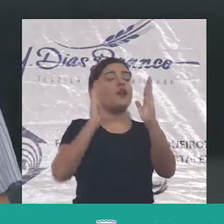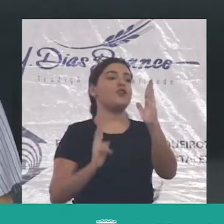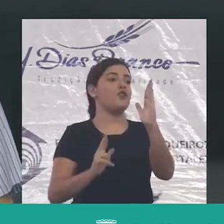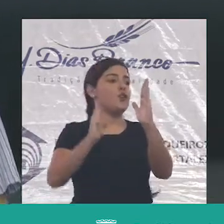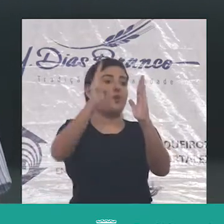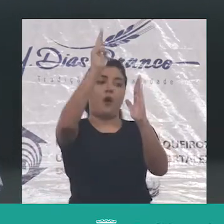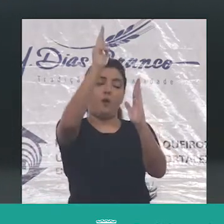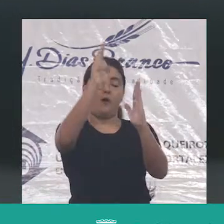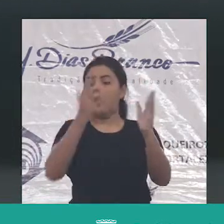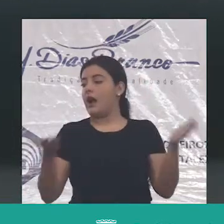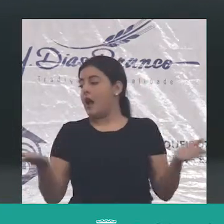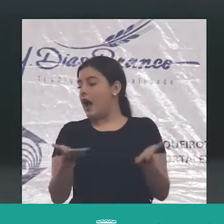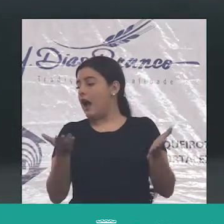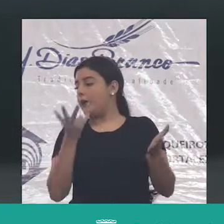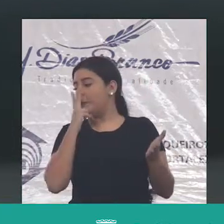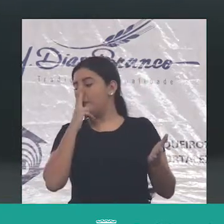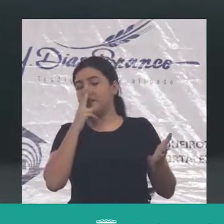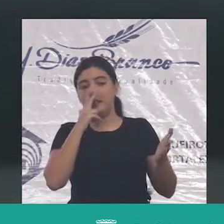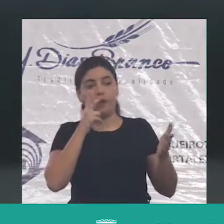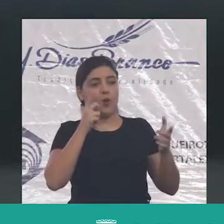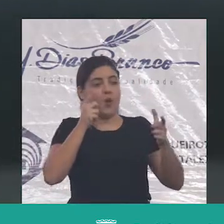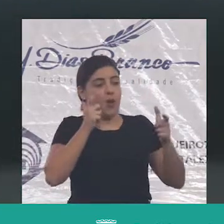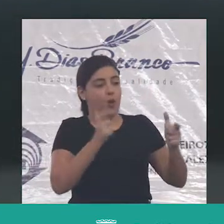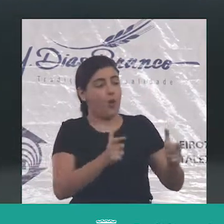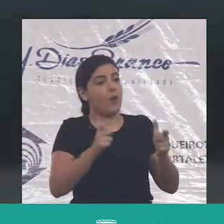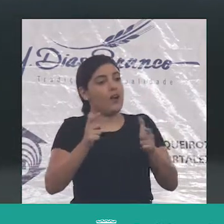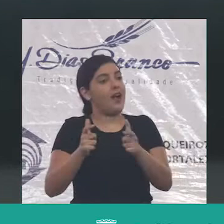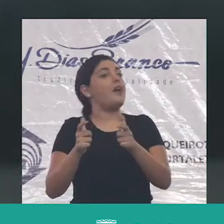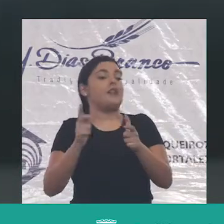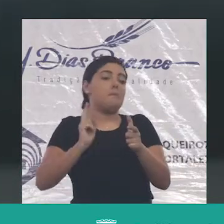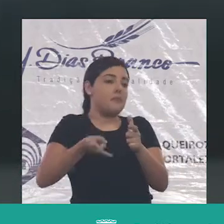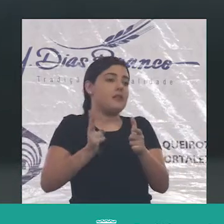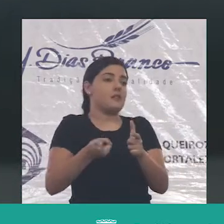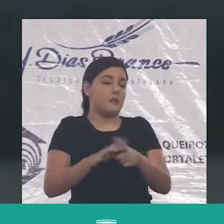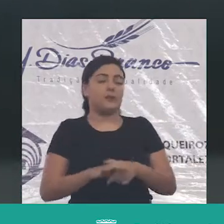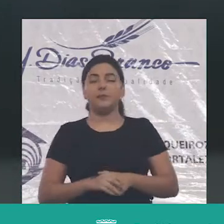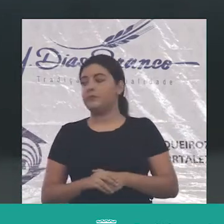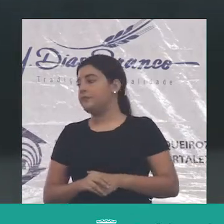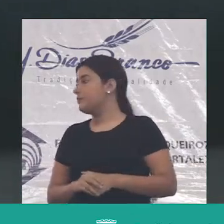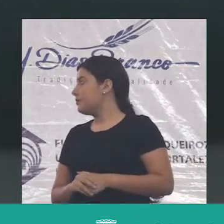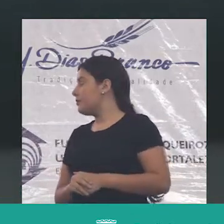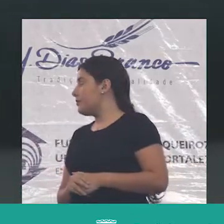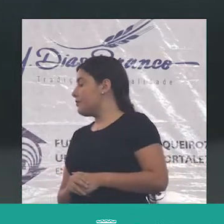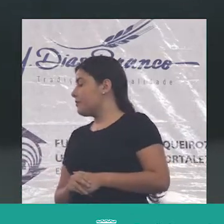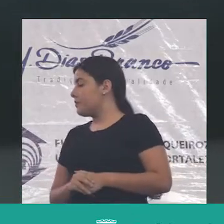fazendo esse corte em diferentes locais, o corte é sempre igual, tá ok?